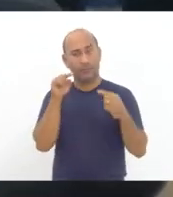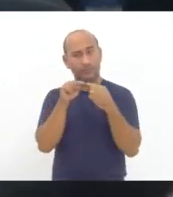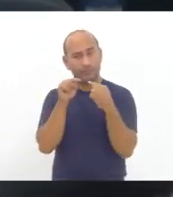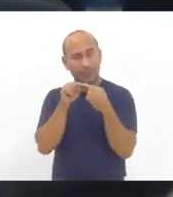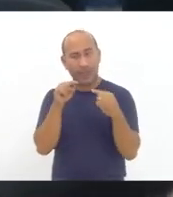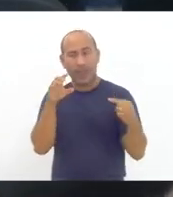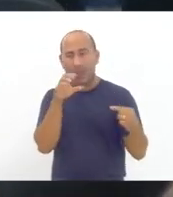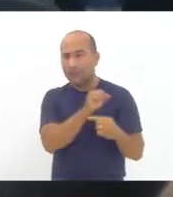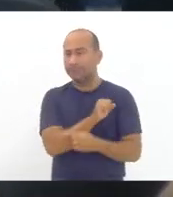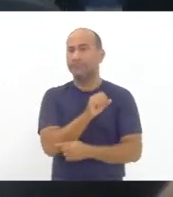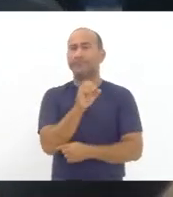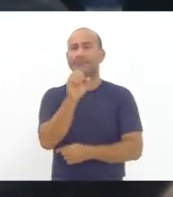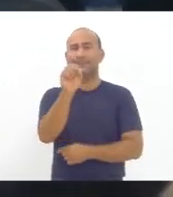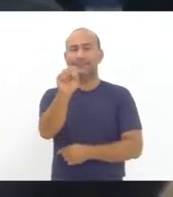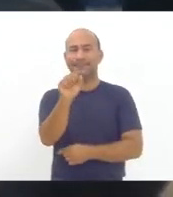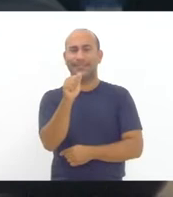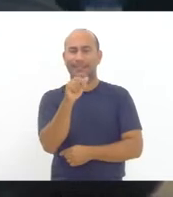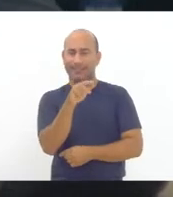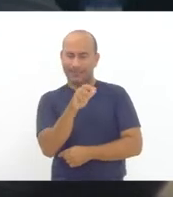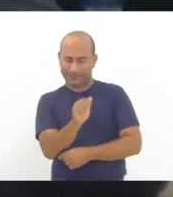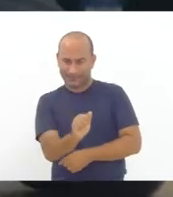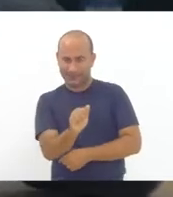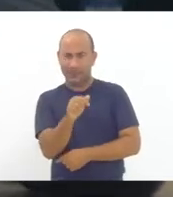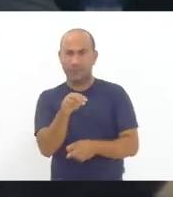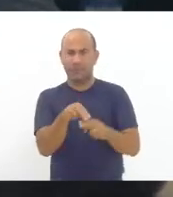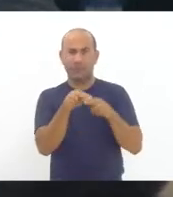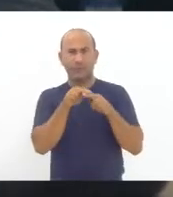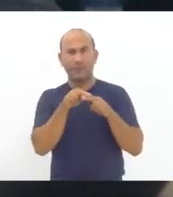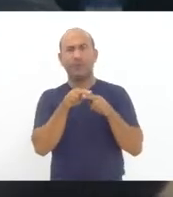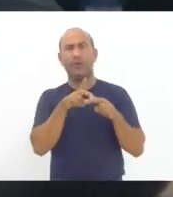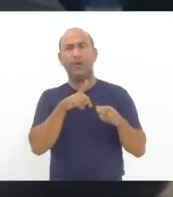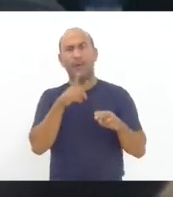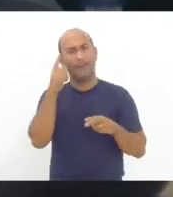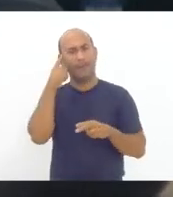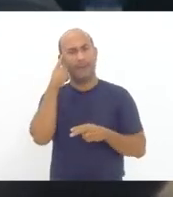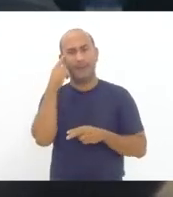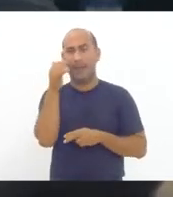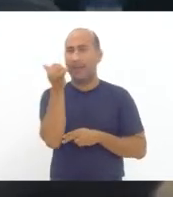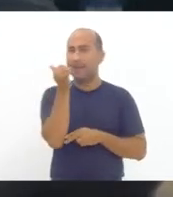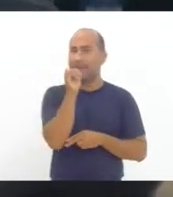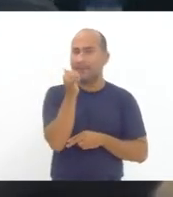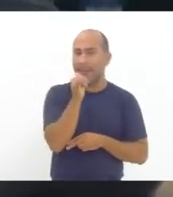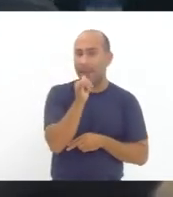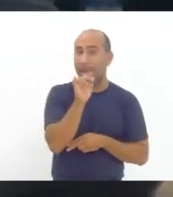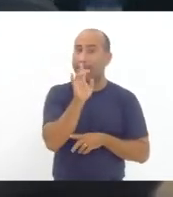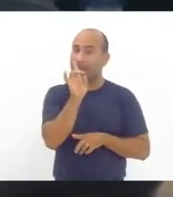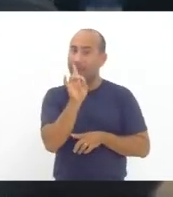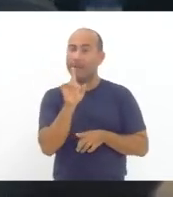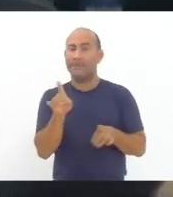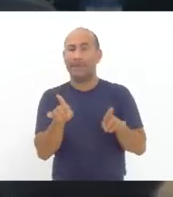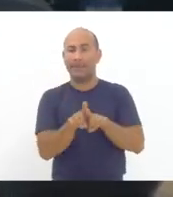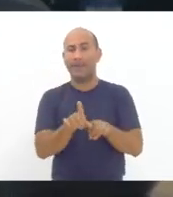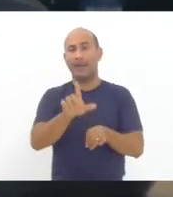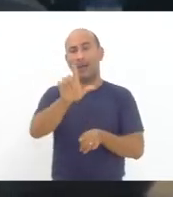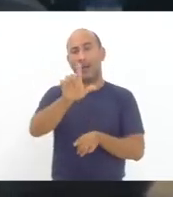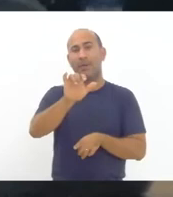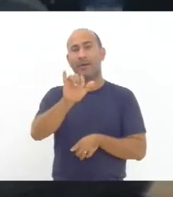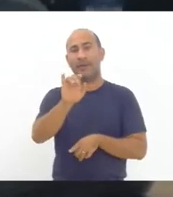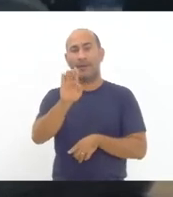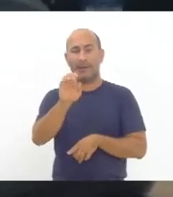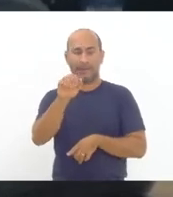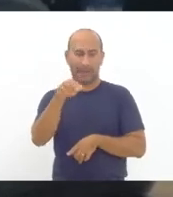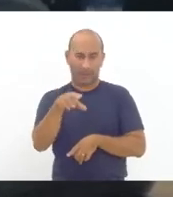com Saara na Babi que é a minha origem ganime muita gente acha que é italiano Mas tem uma origem libanesa né então tem uma aproximação